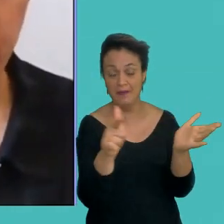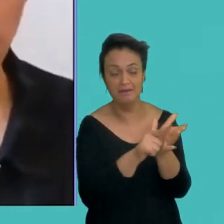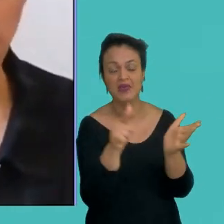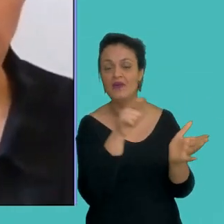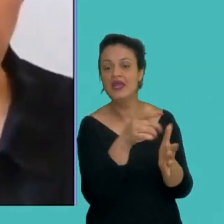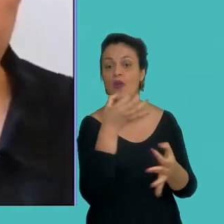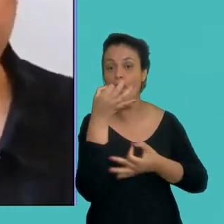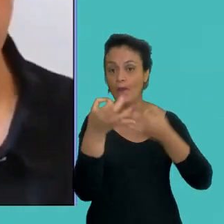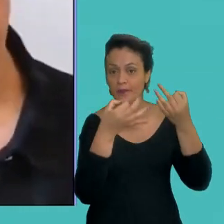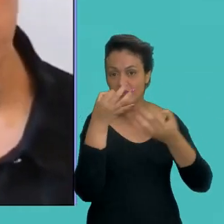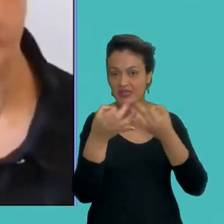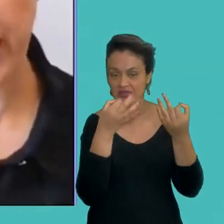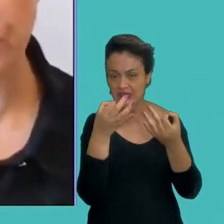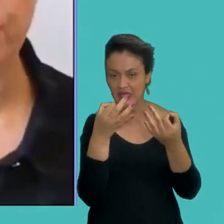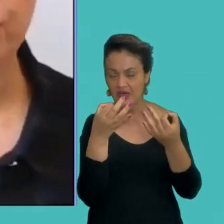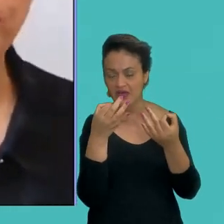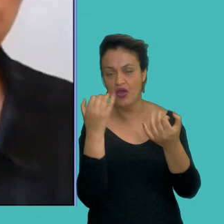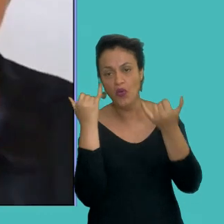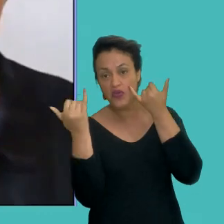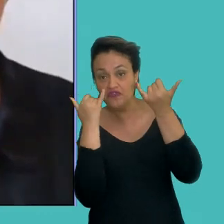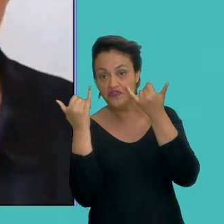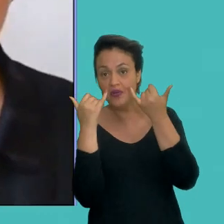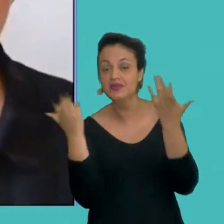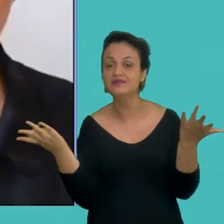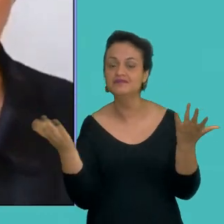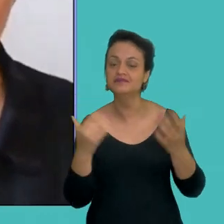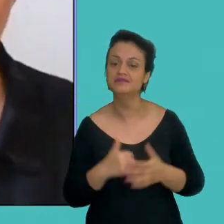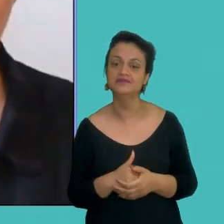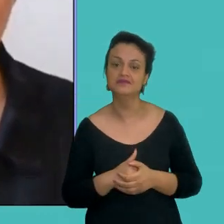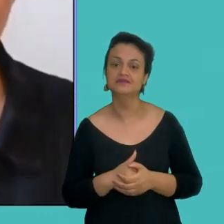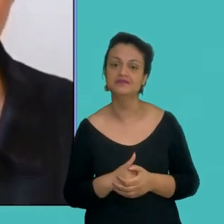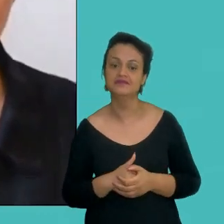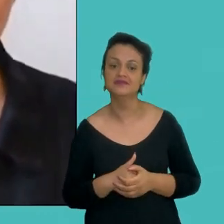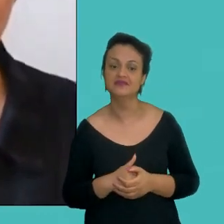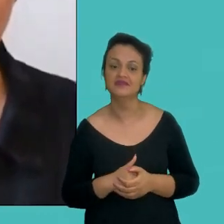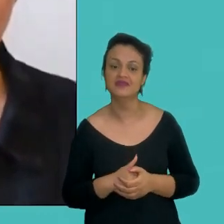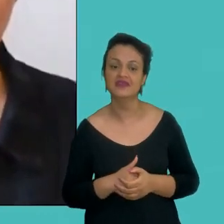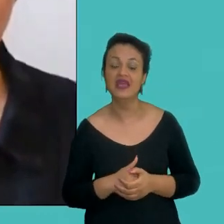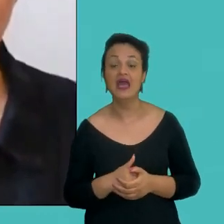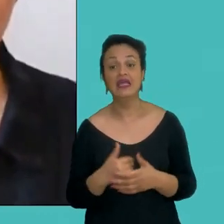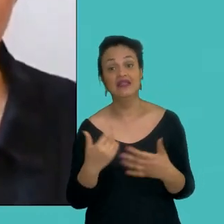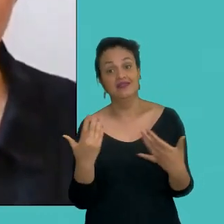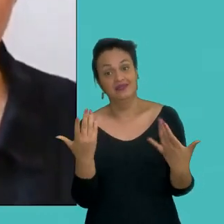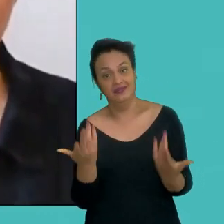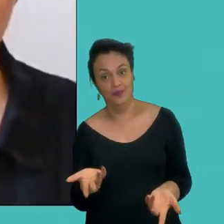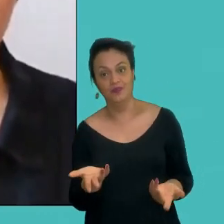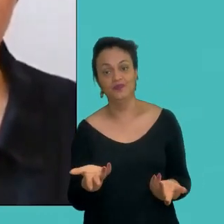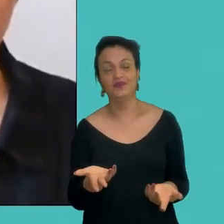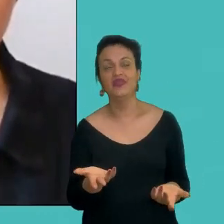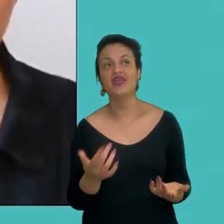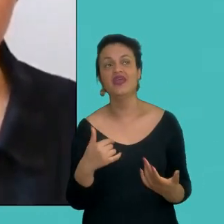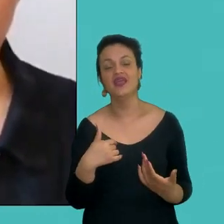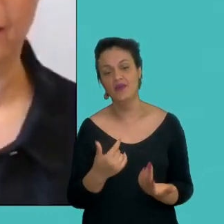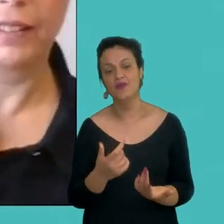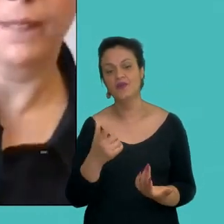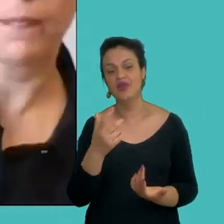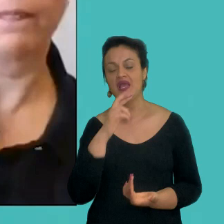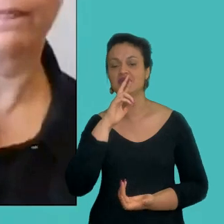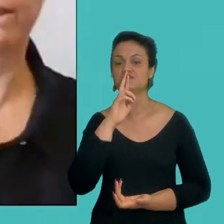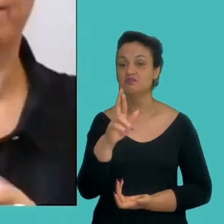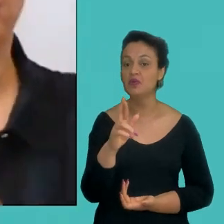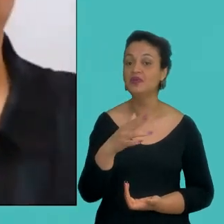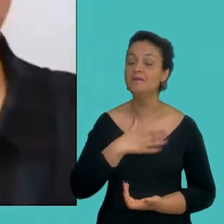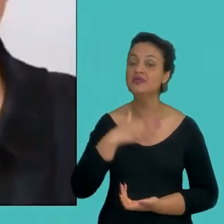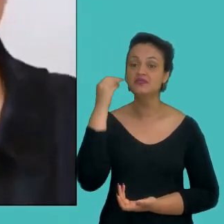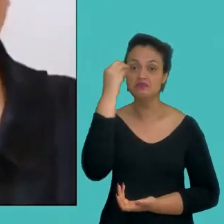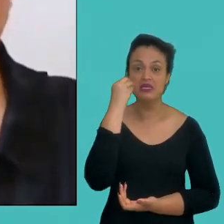televisivo, impresso, tem sido mais opinativo do que informativo dos fatos. Olha, eu não sou corporativista. Eu acho que vou